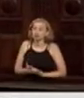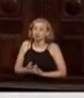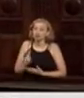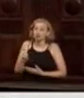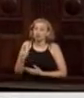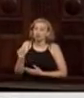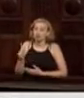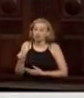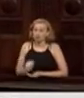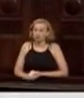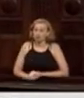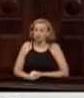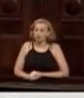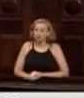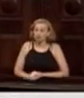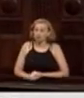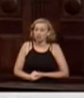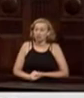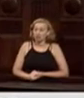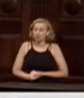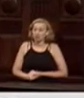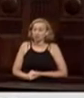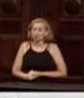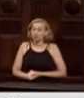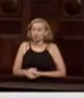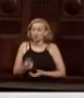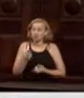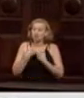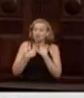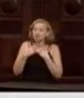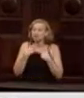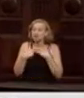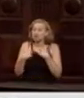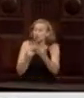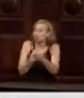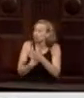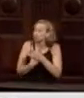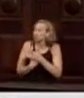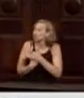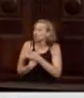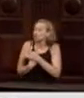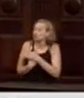deveria ser de um técnico e porque busca proteger